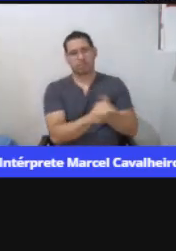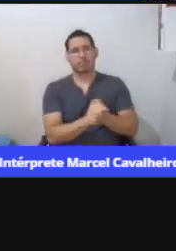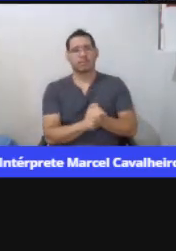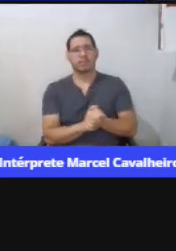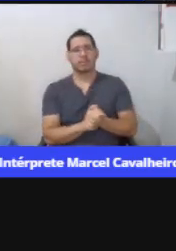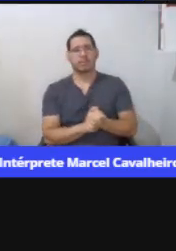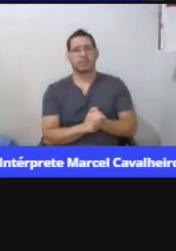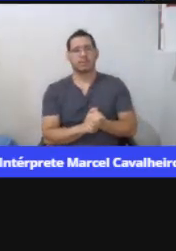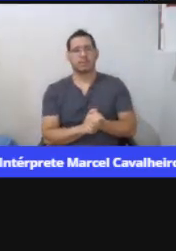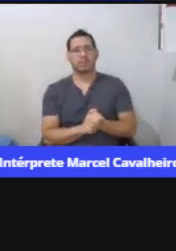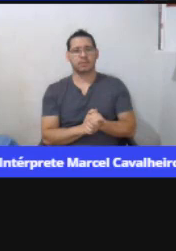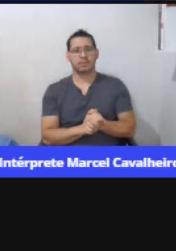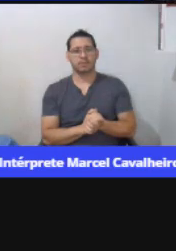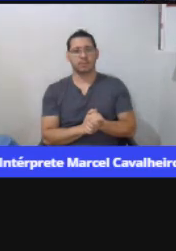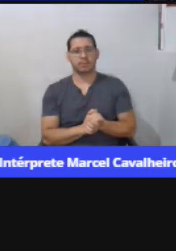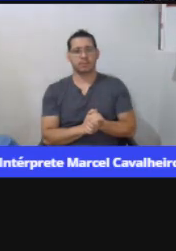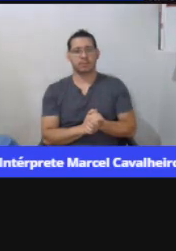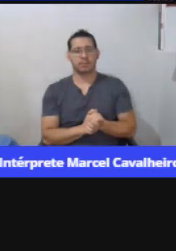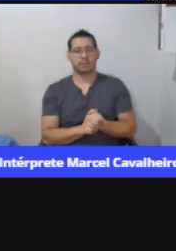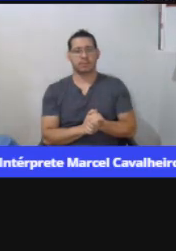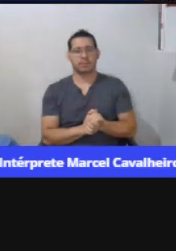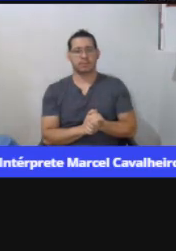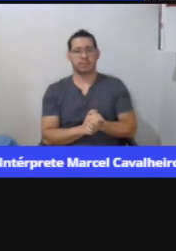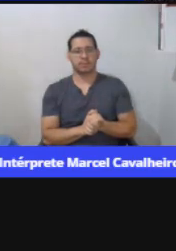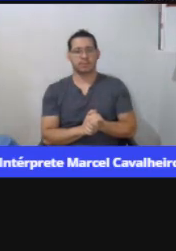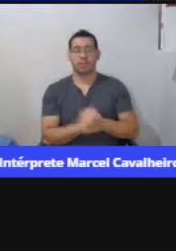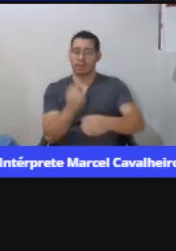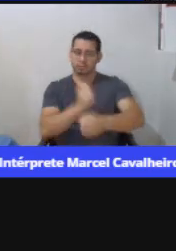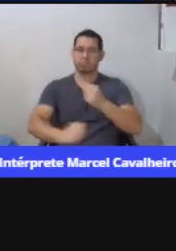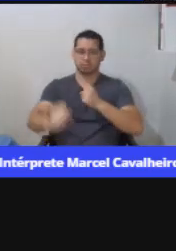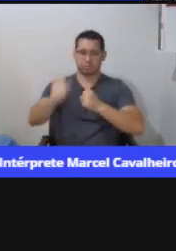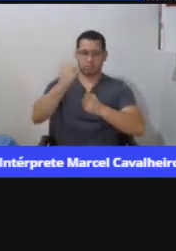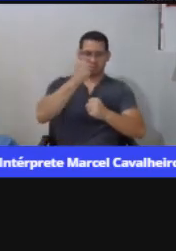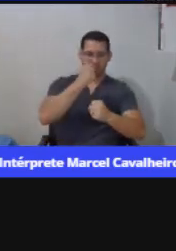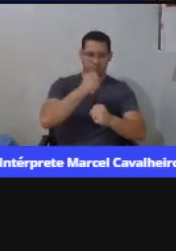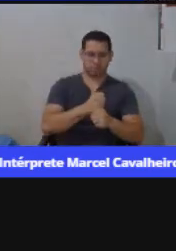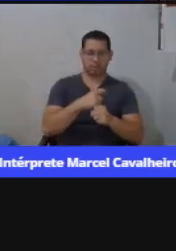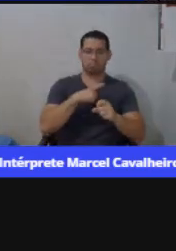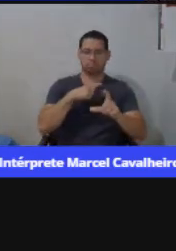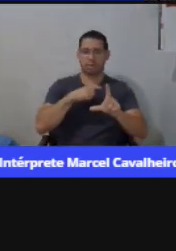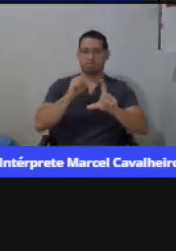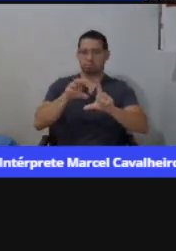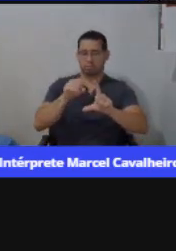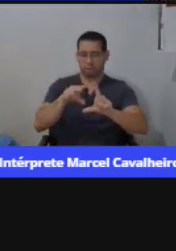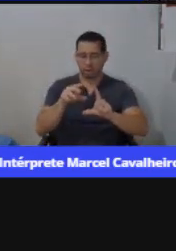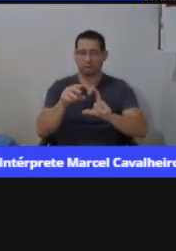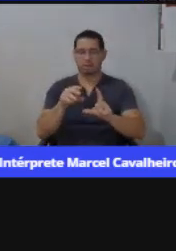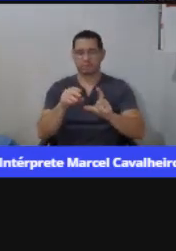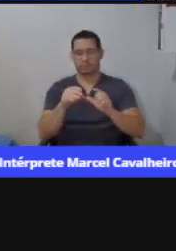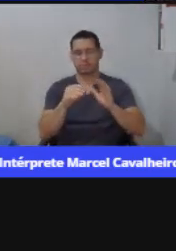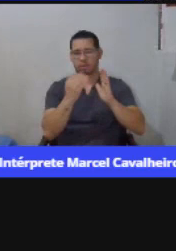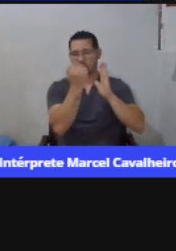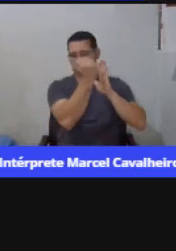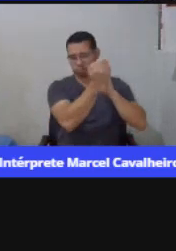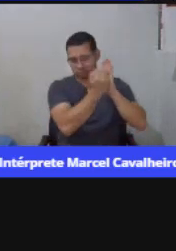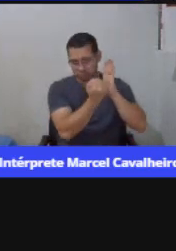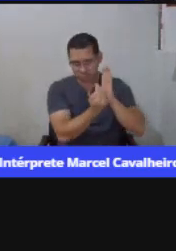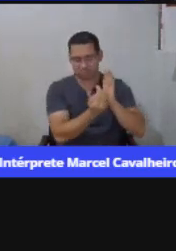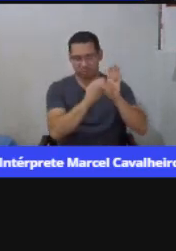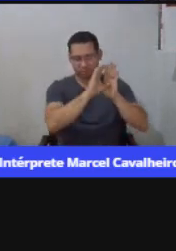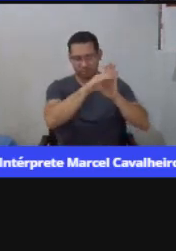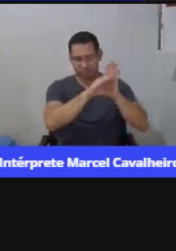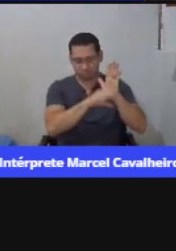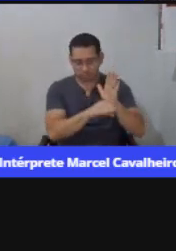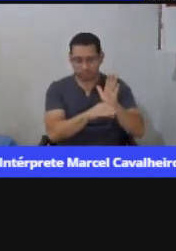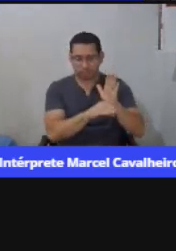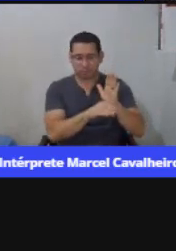Aí, na última live que nós fizemos, no ano passado, quando a gente falou sobre o referencial, nós